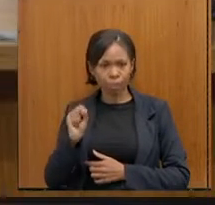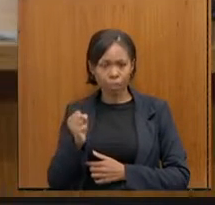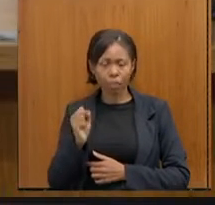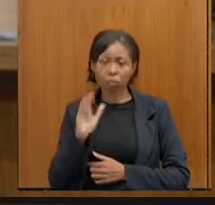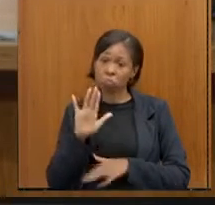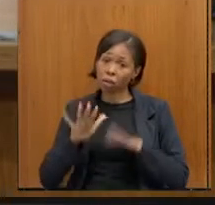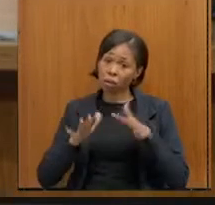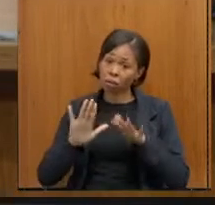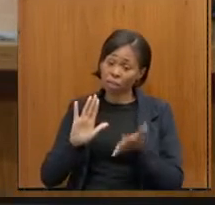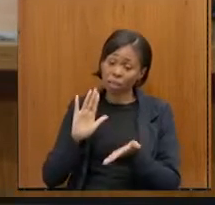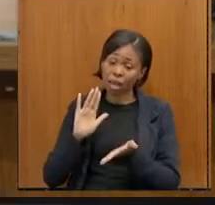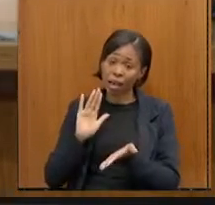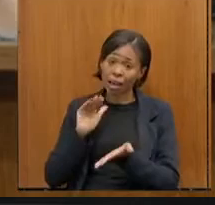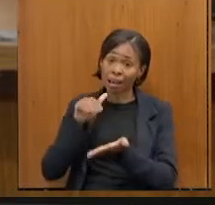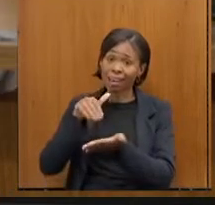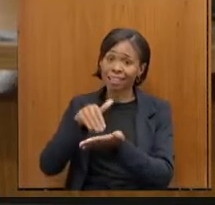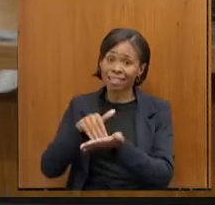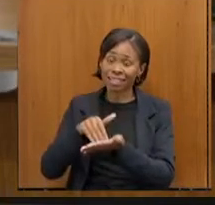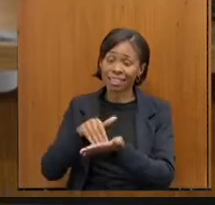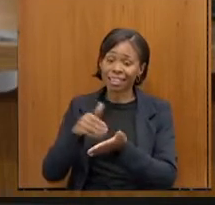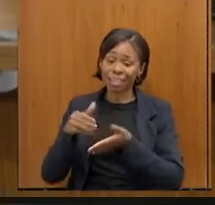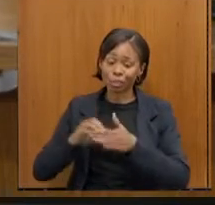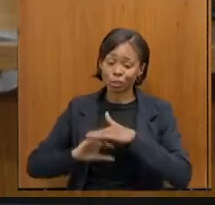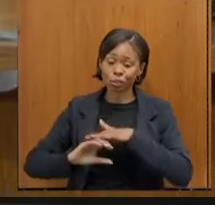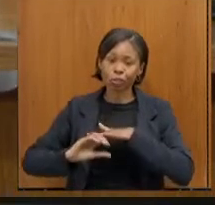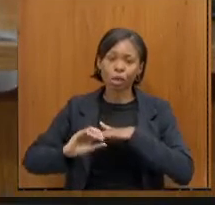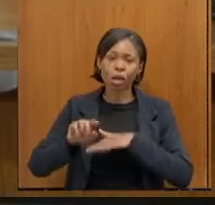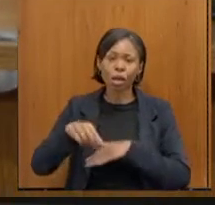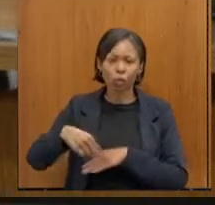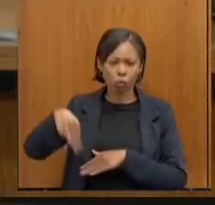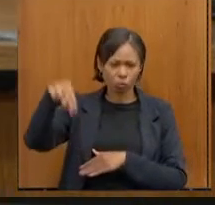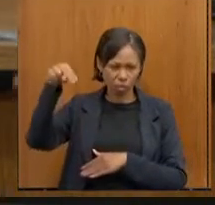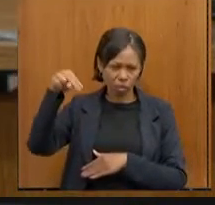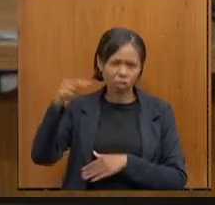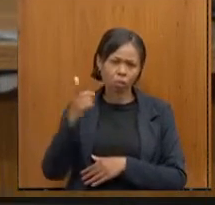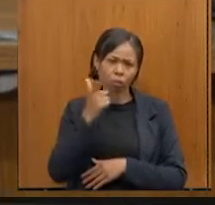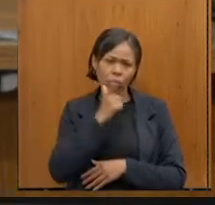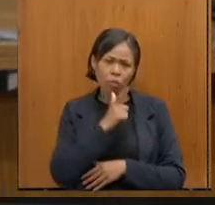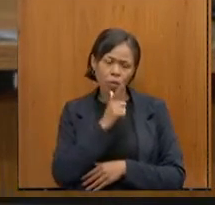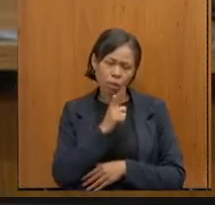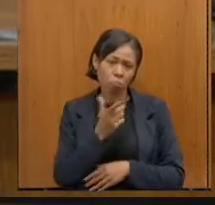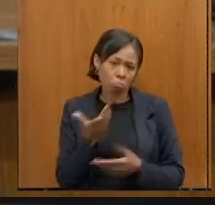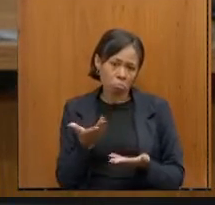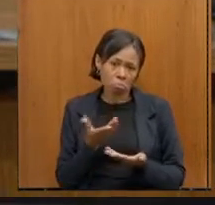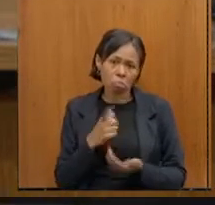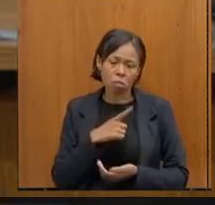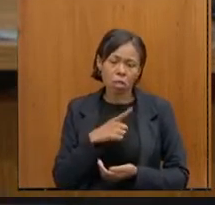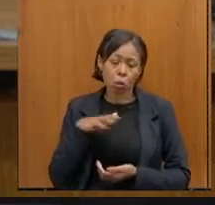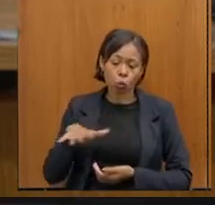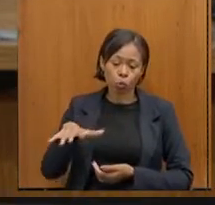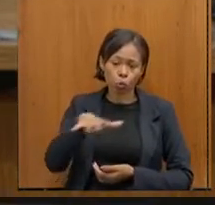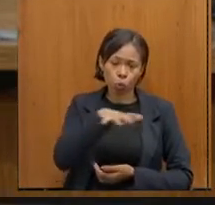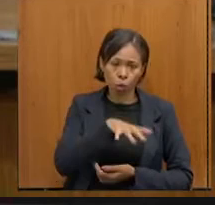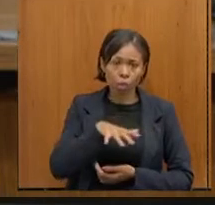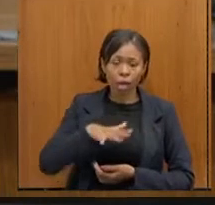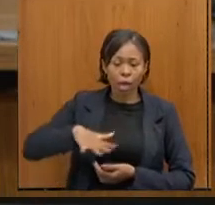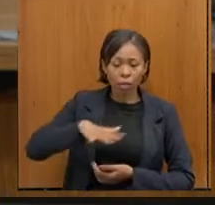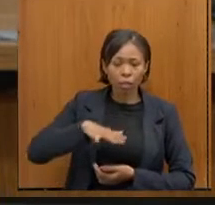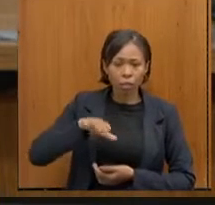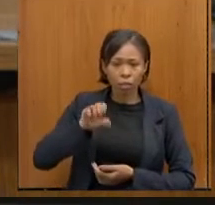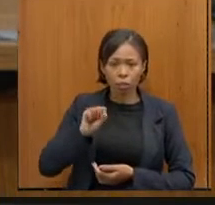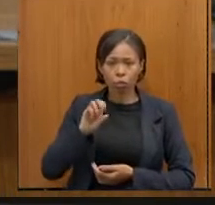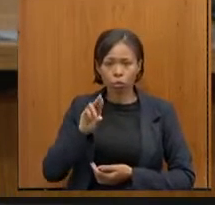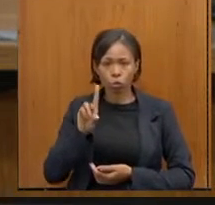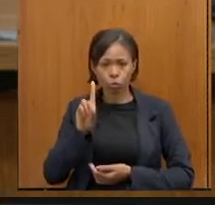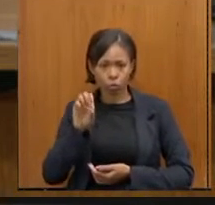que é beneficiada cifra no caso de que agora é possível implantar em regiões da Sudene E